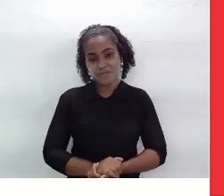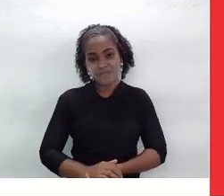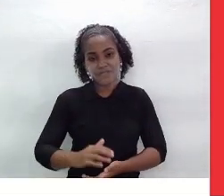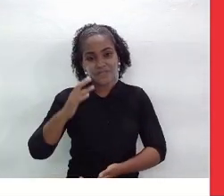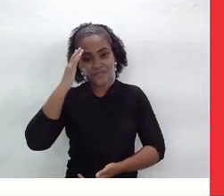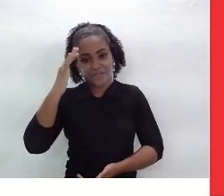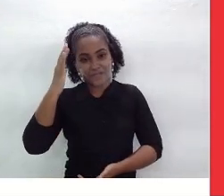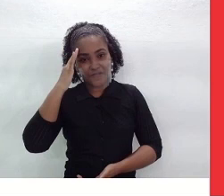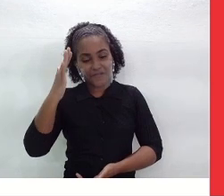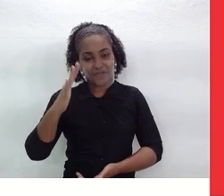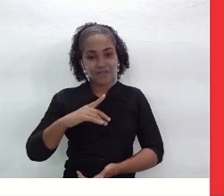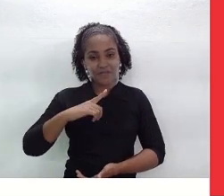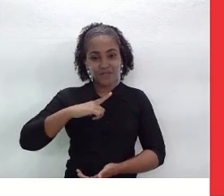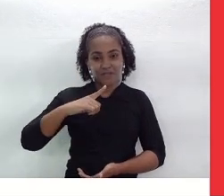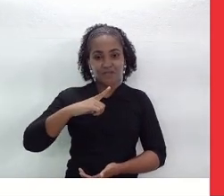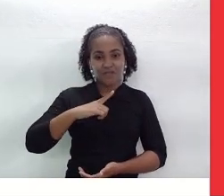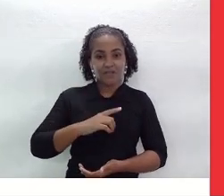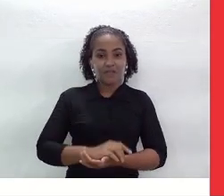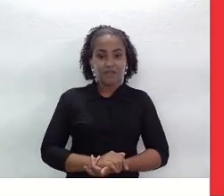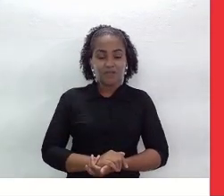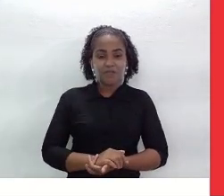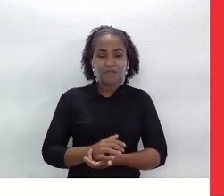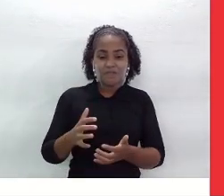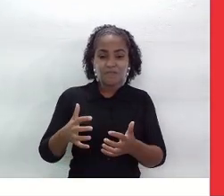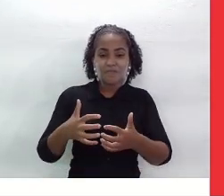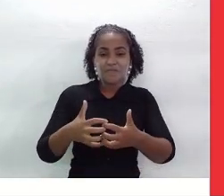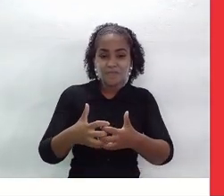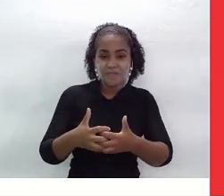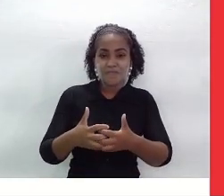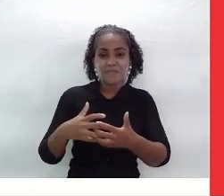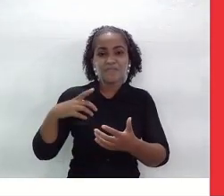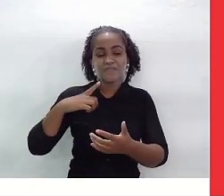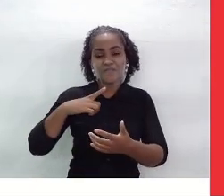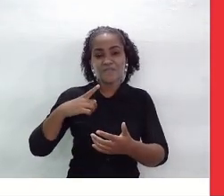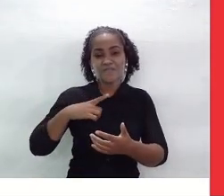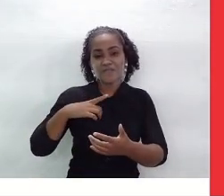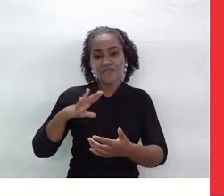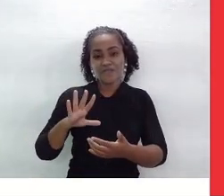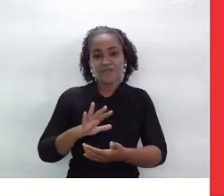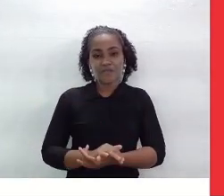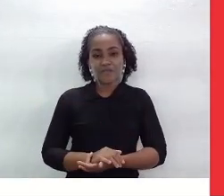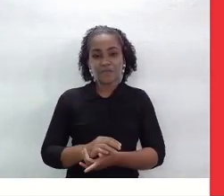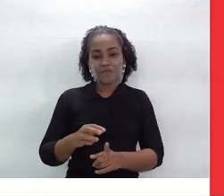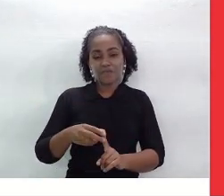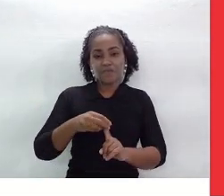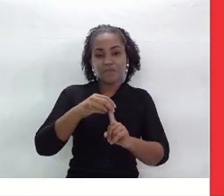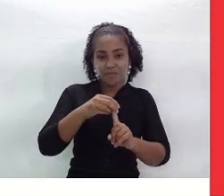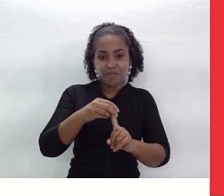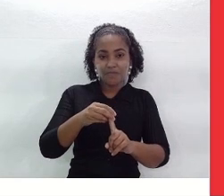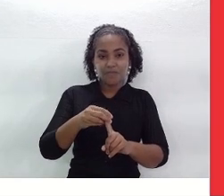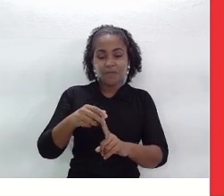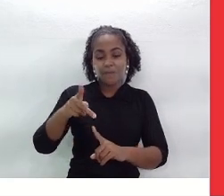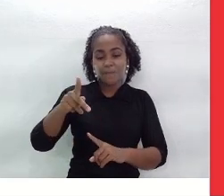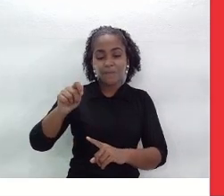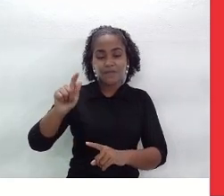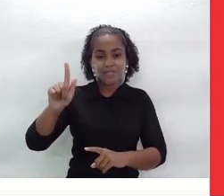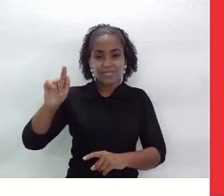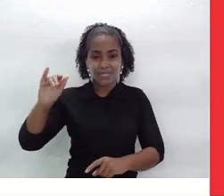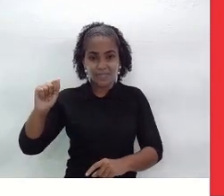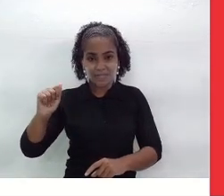afirma que todos os continentes no passado formavam apenas o Pangeia, e